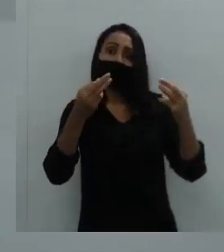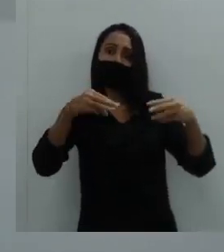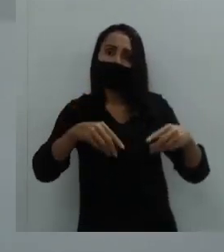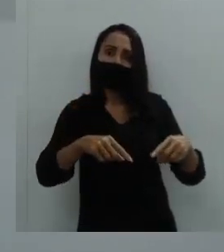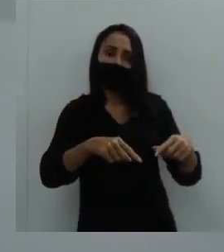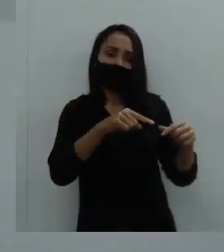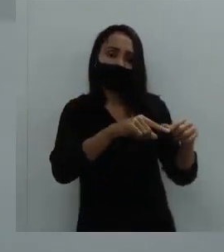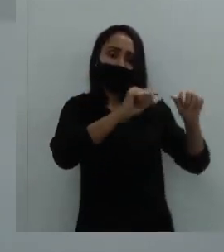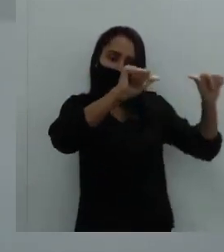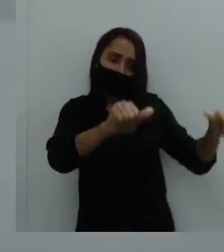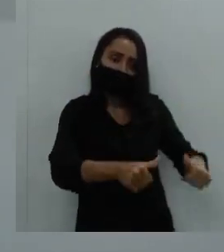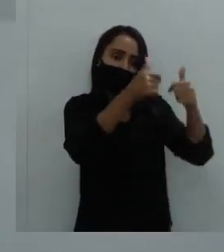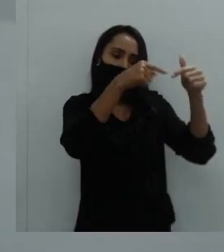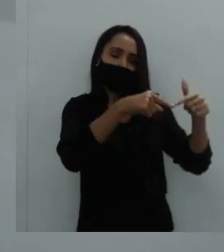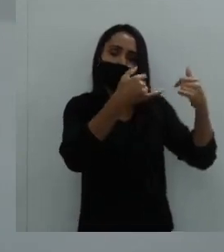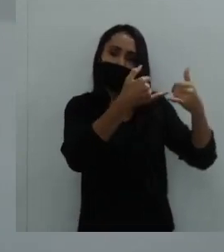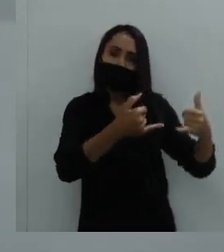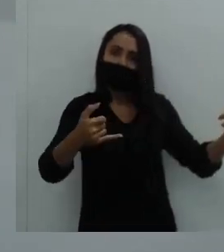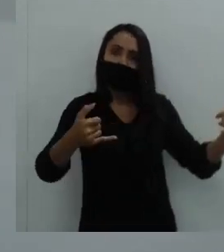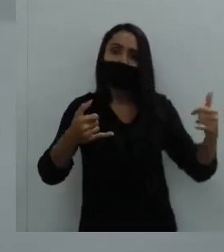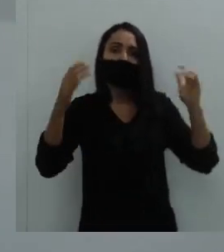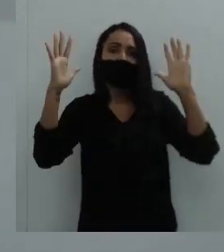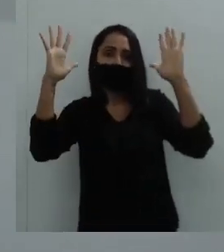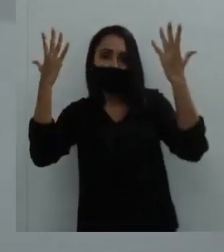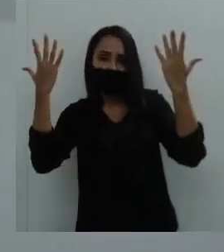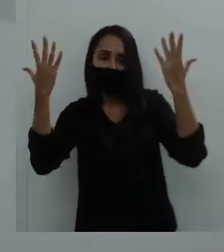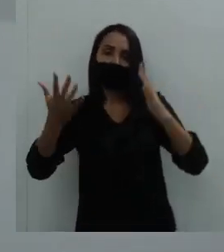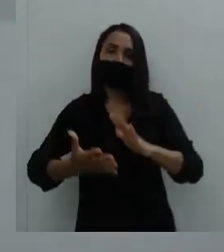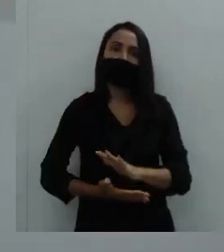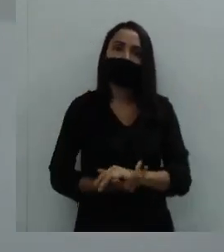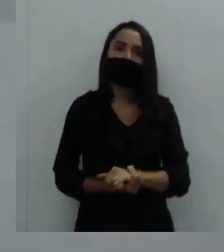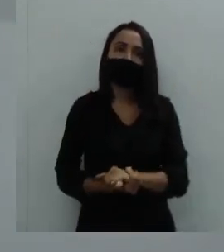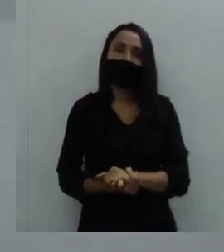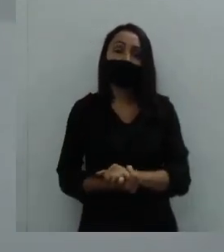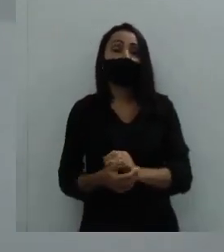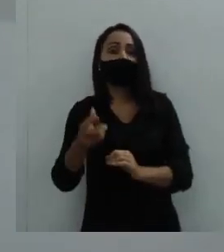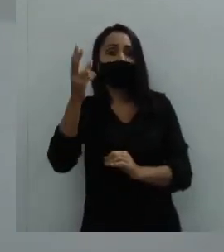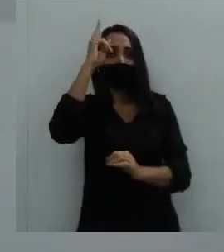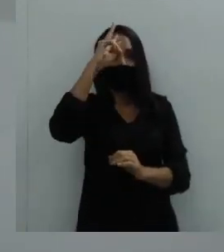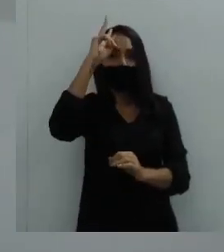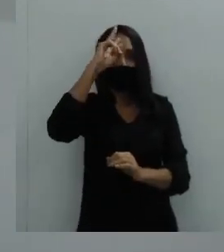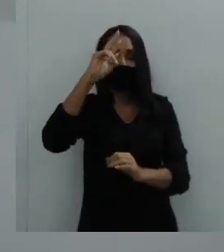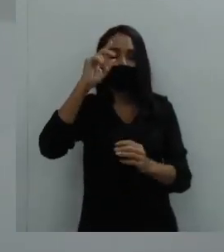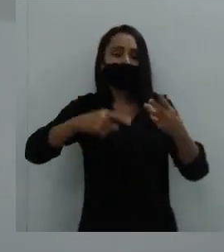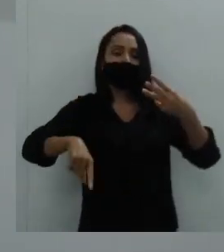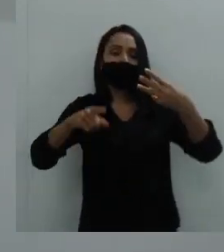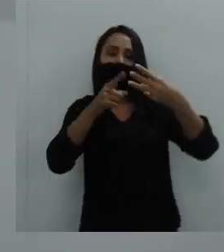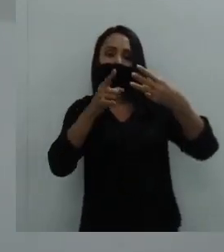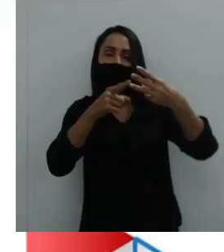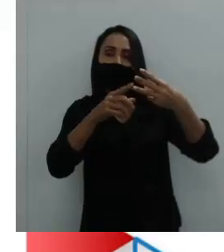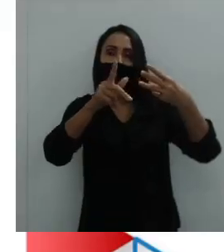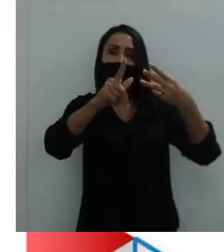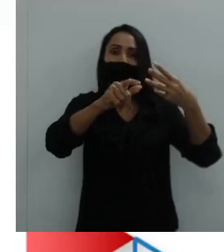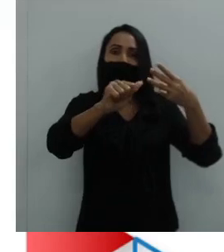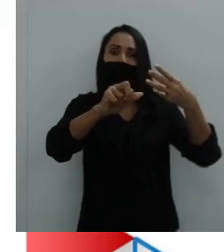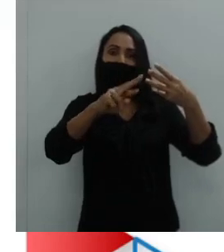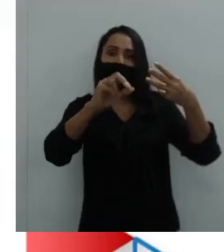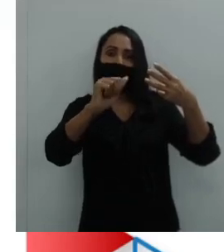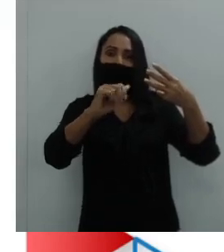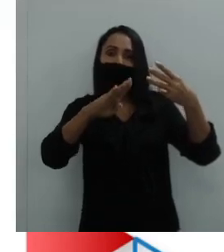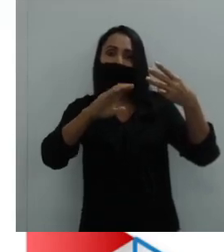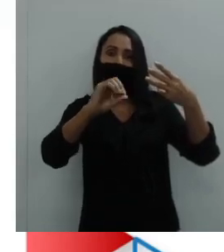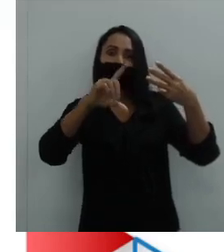foi a linha, que foi para a festa. A agulha ficou em casa. Lembre-se disso. E a parábola, que é um texto oral